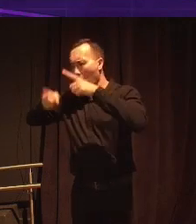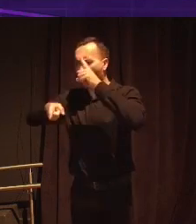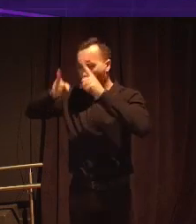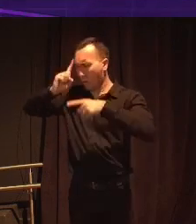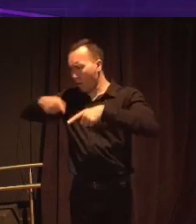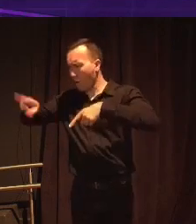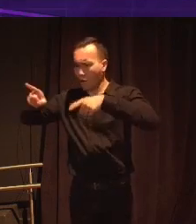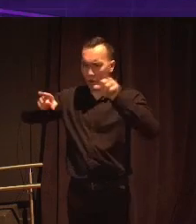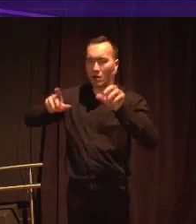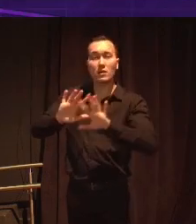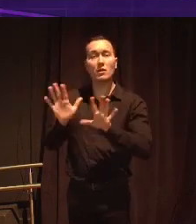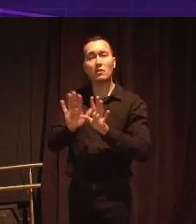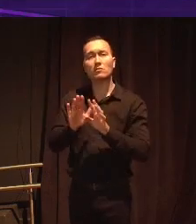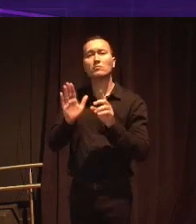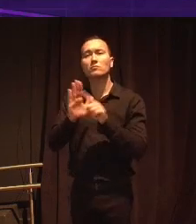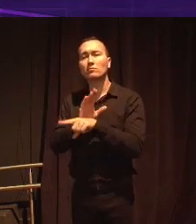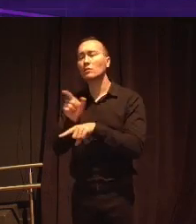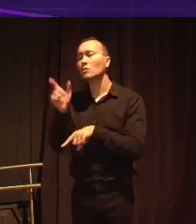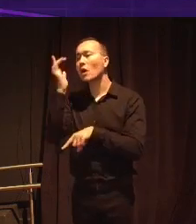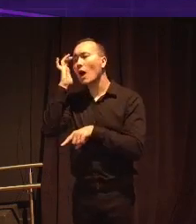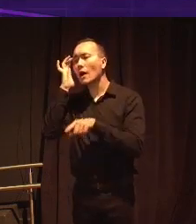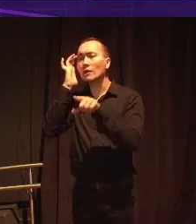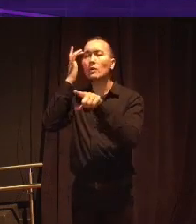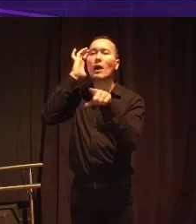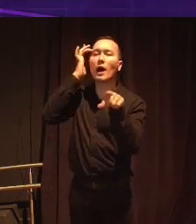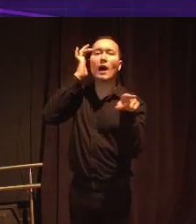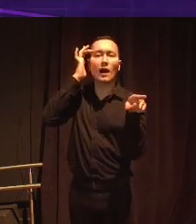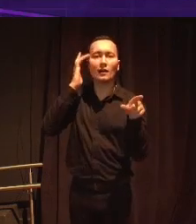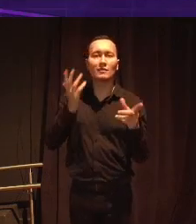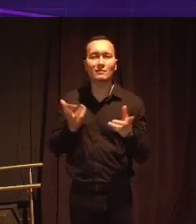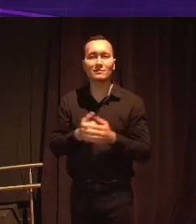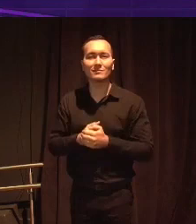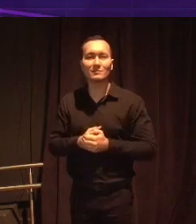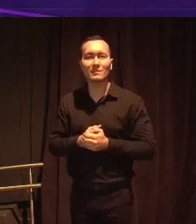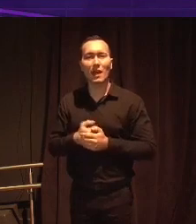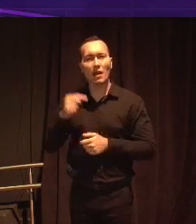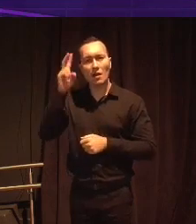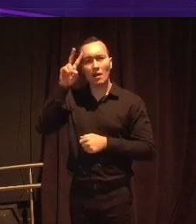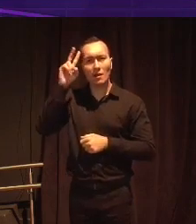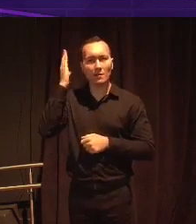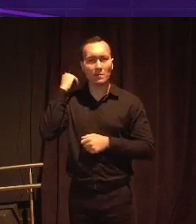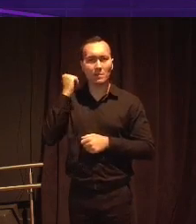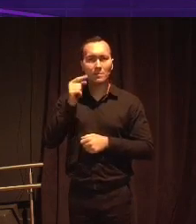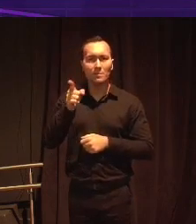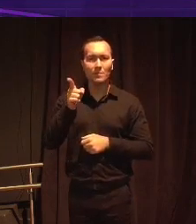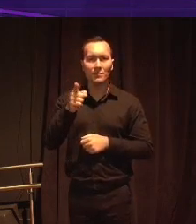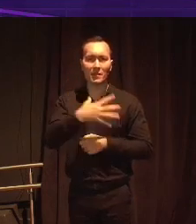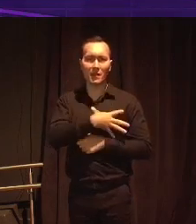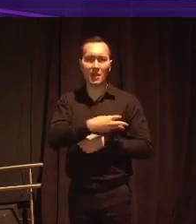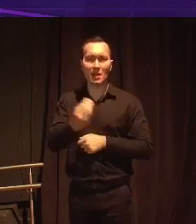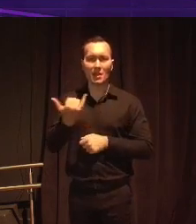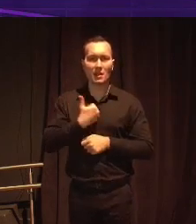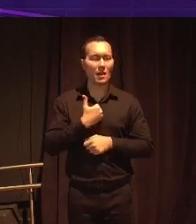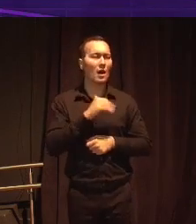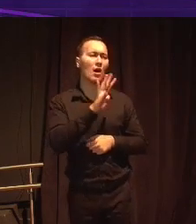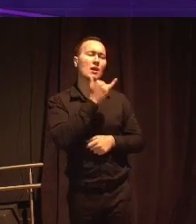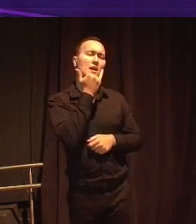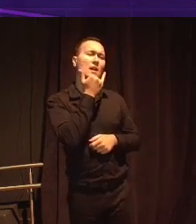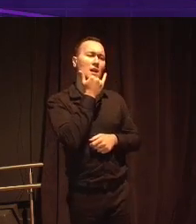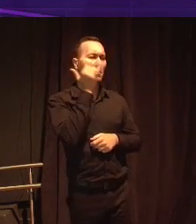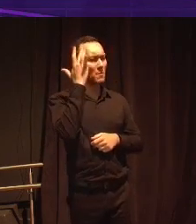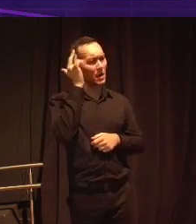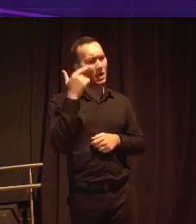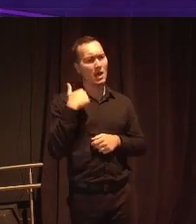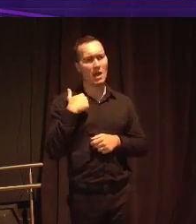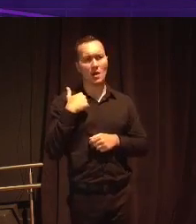lembro quando minhas filhas eram menores, elas falavam: mãe, amanhã eu não vou na escola, eu não estou bem, tal,